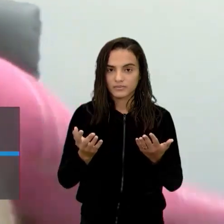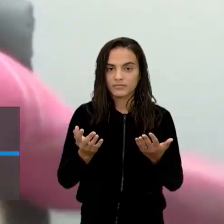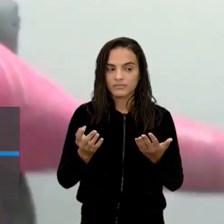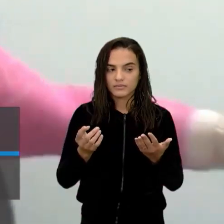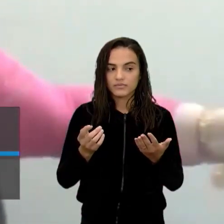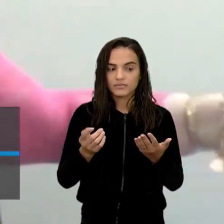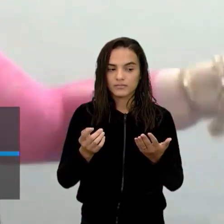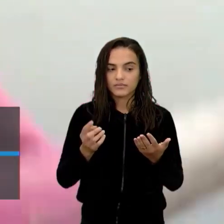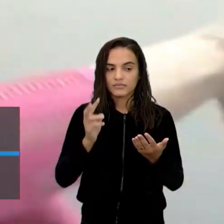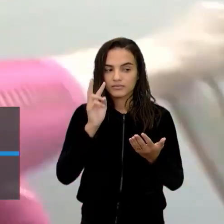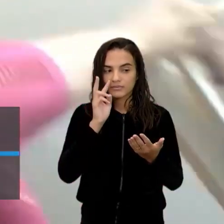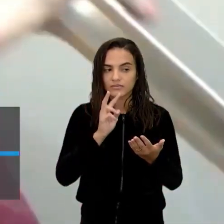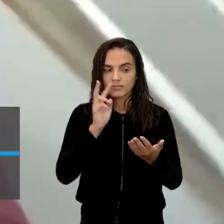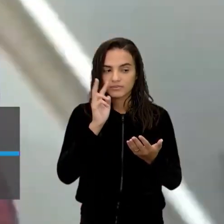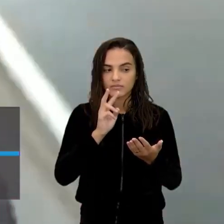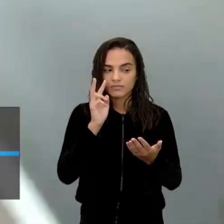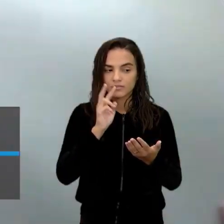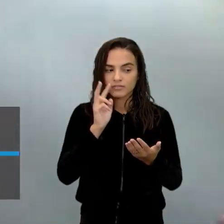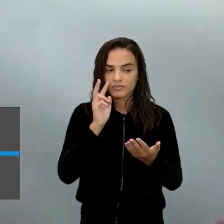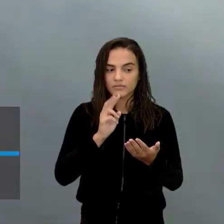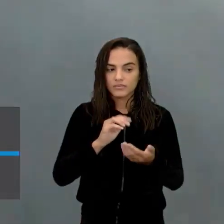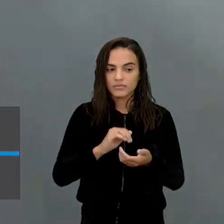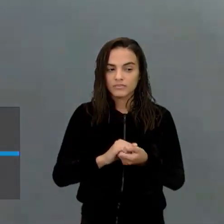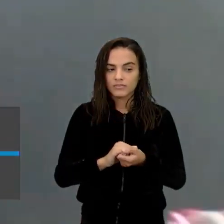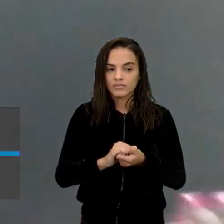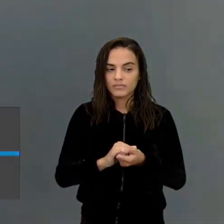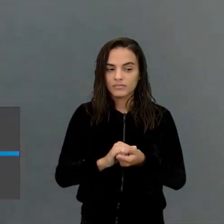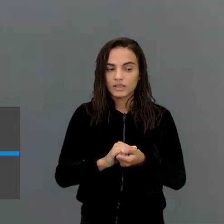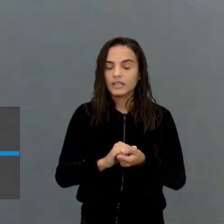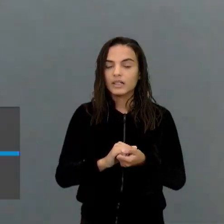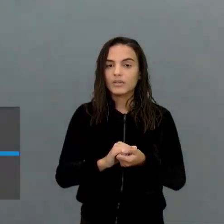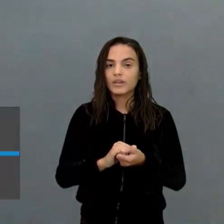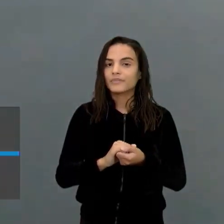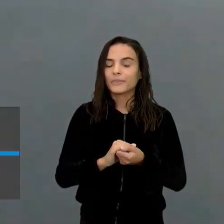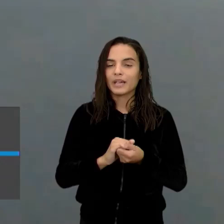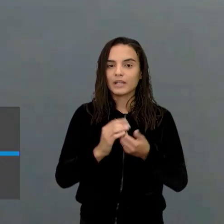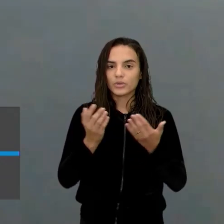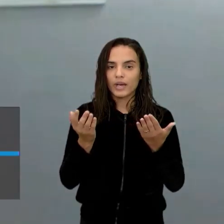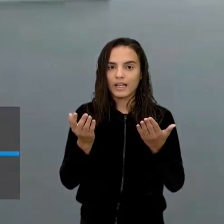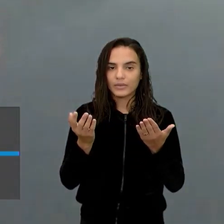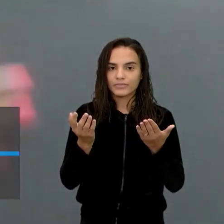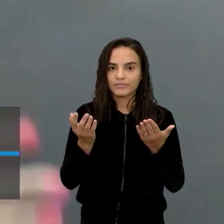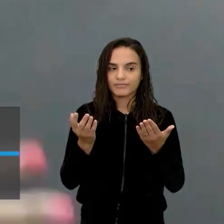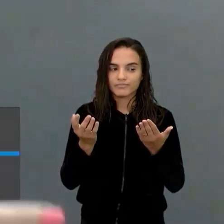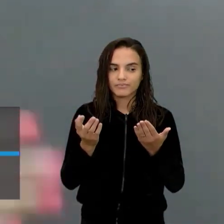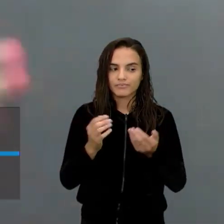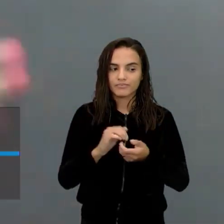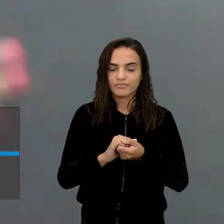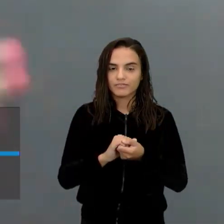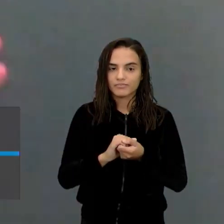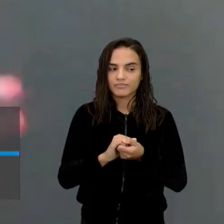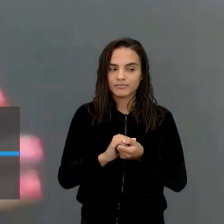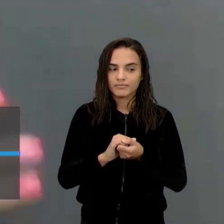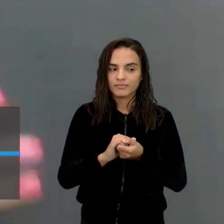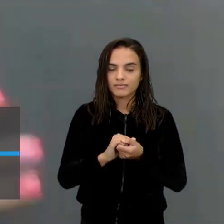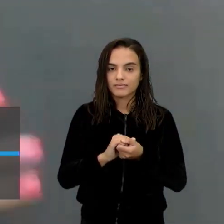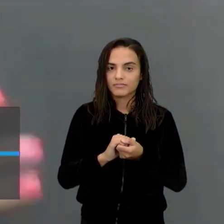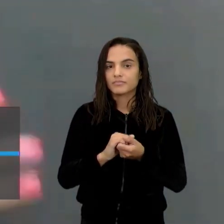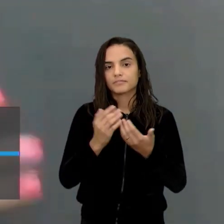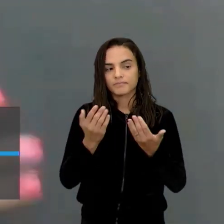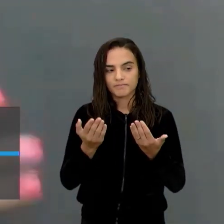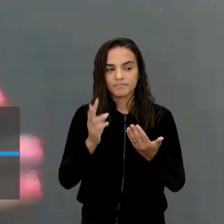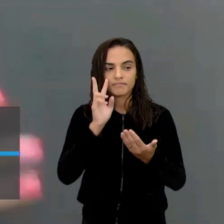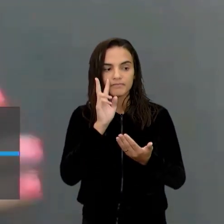temos, é só vocês pedirem, solicitarem, que é uma placa de imantada, tá bom? Vocês vão ver na foto dele,